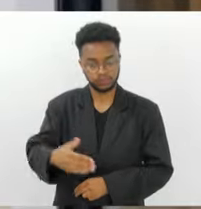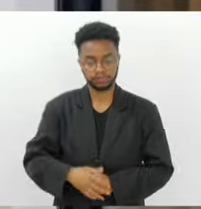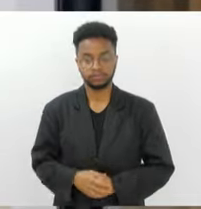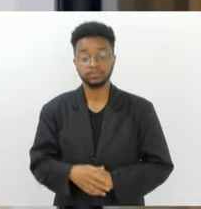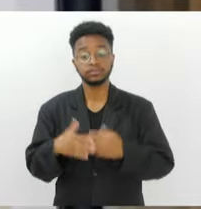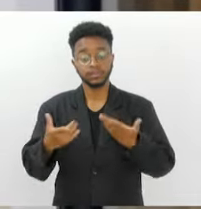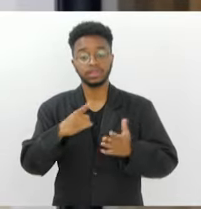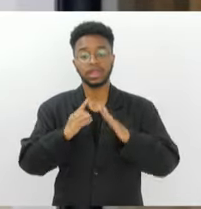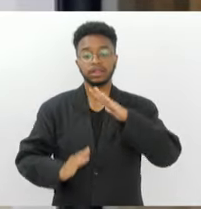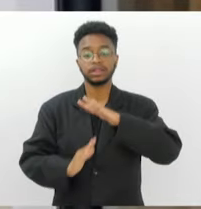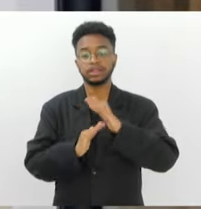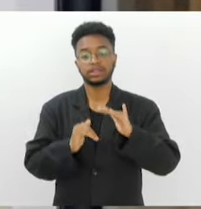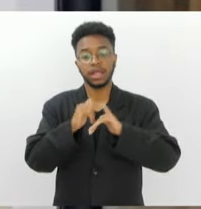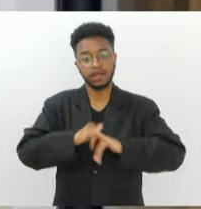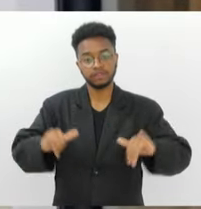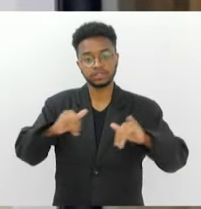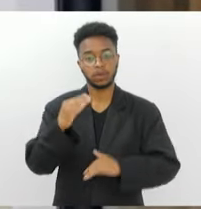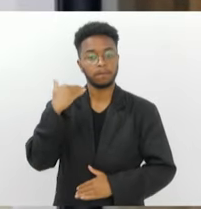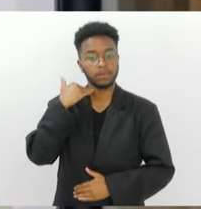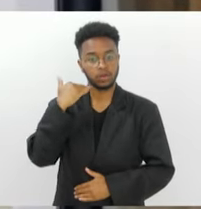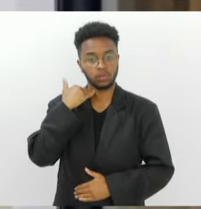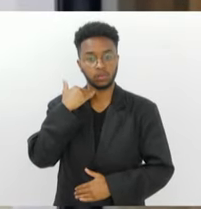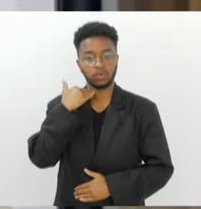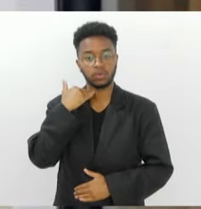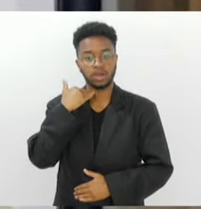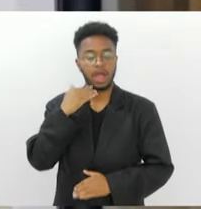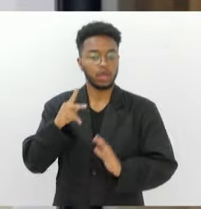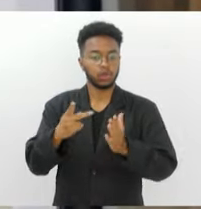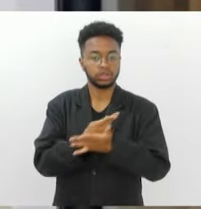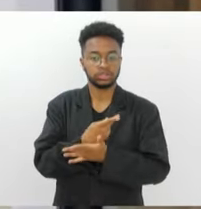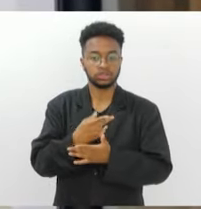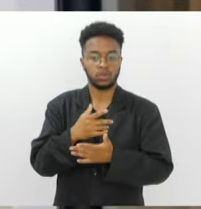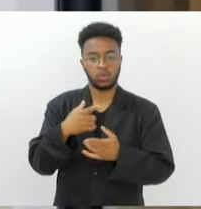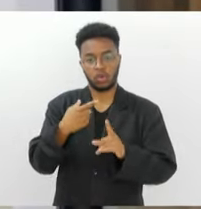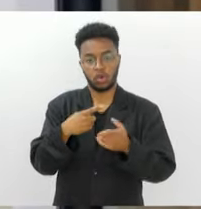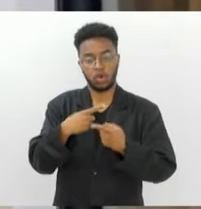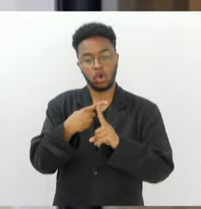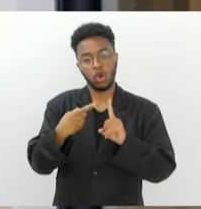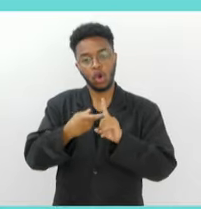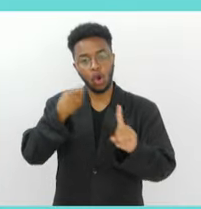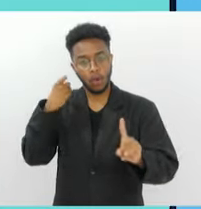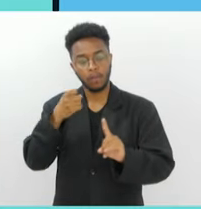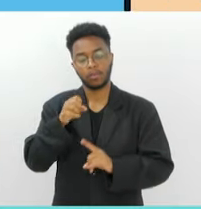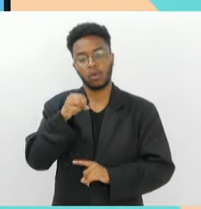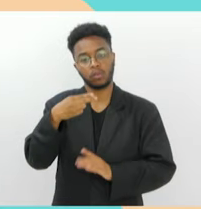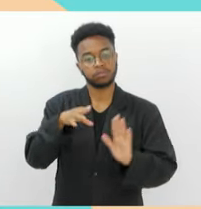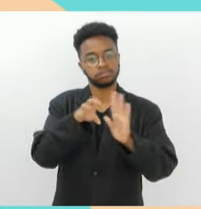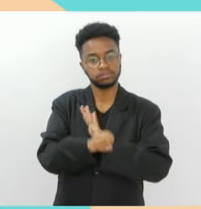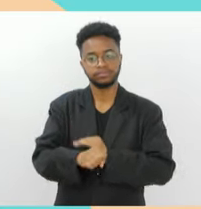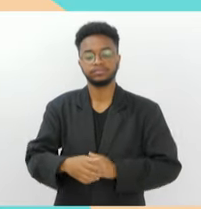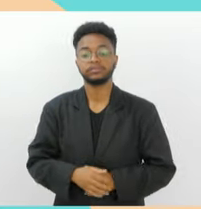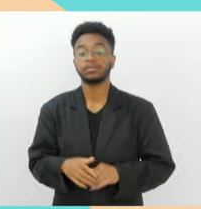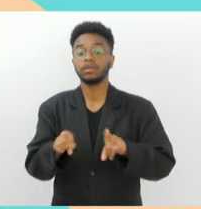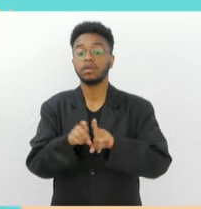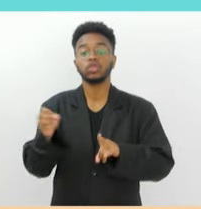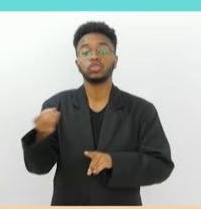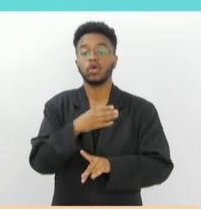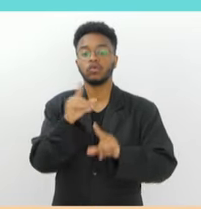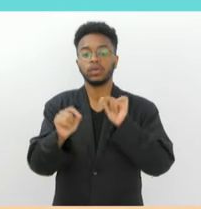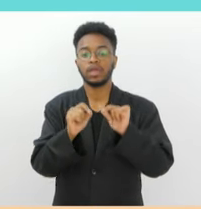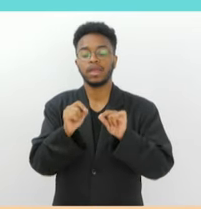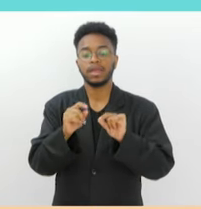vai ter o tempo também de avisar o banco de que você foi fraudado, de que você foi roubado. Outra novidade é o Pix